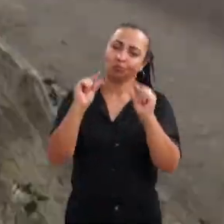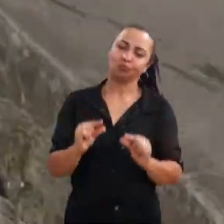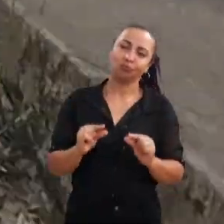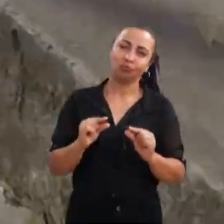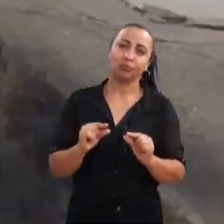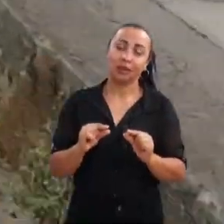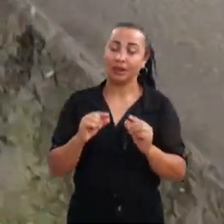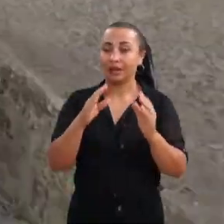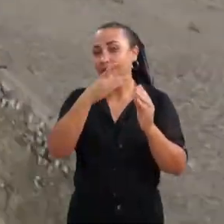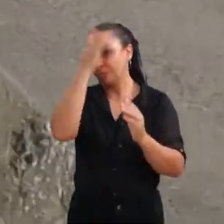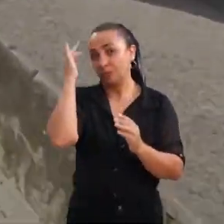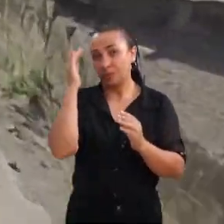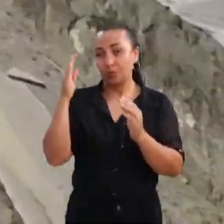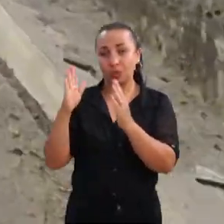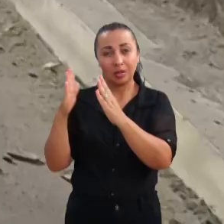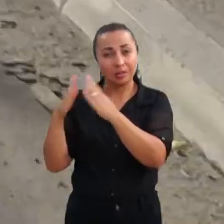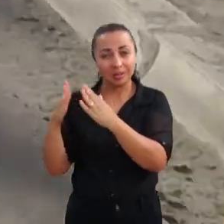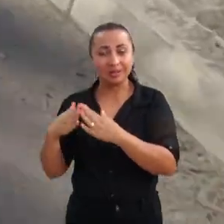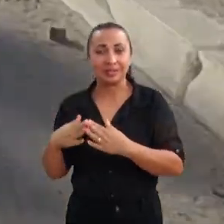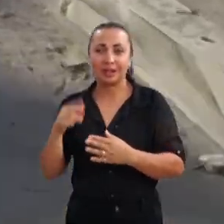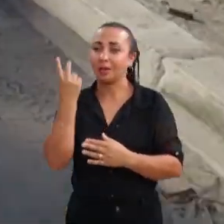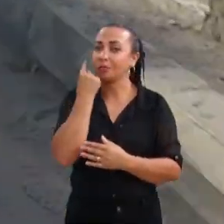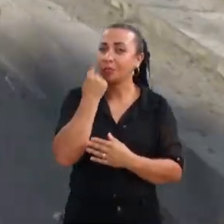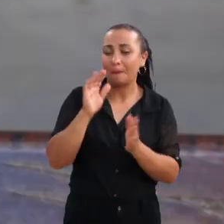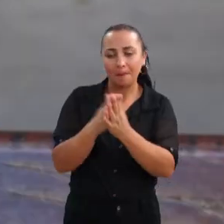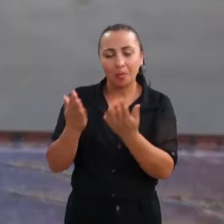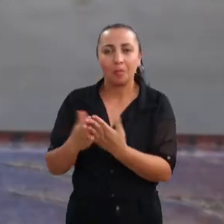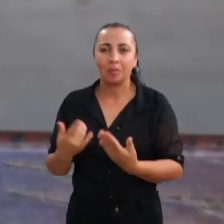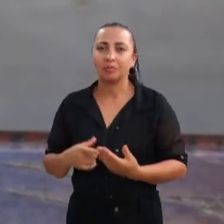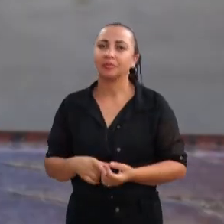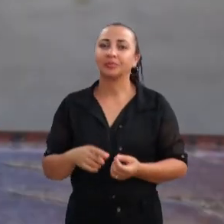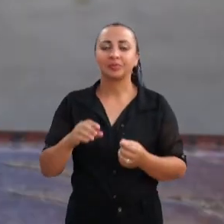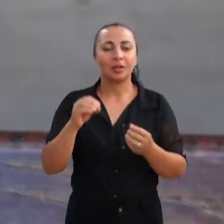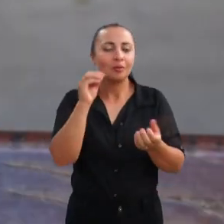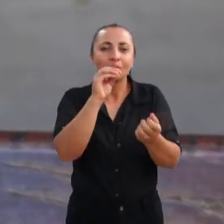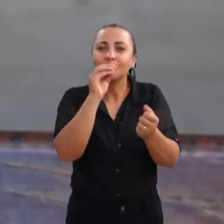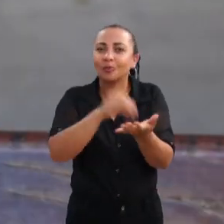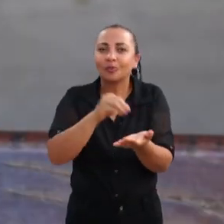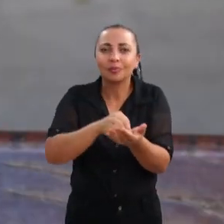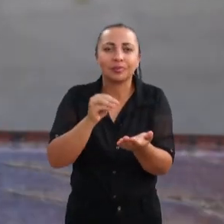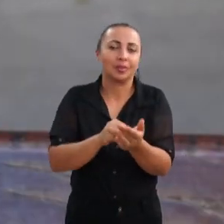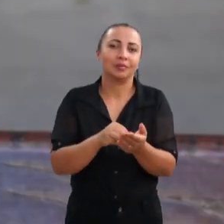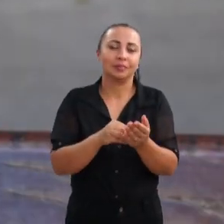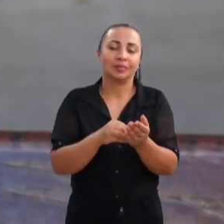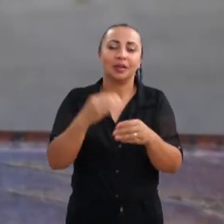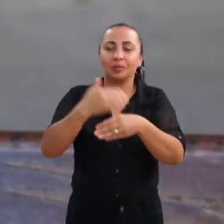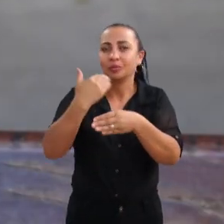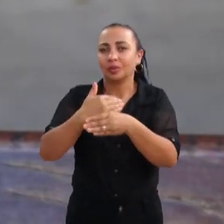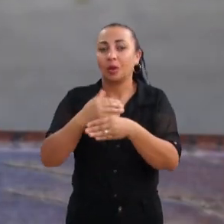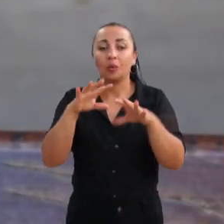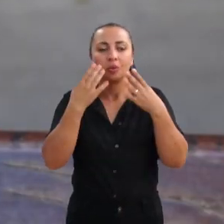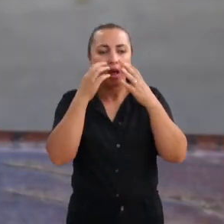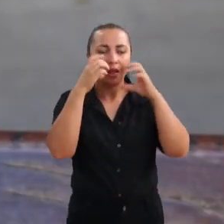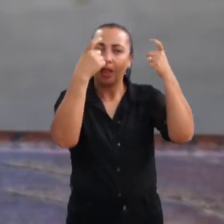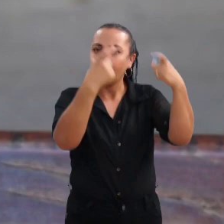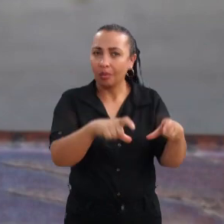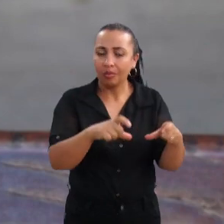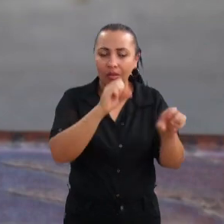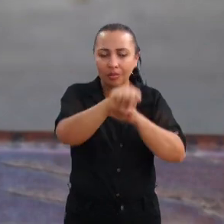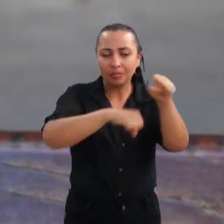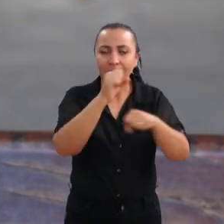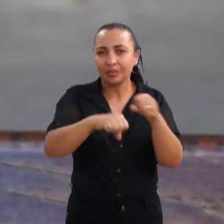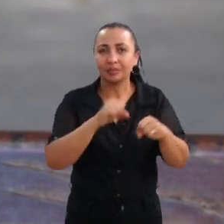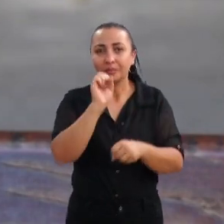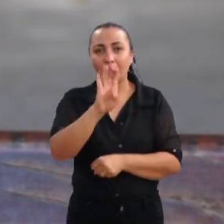é onde está a maior parte da população de Fortaleza, carece dessa infraestrutura. Quando a gente olha a disposição das estações do bicicletar,